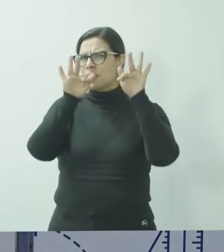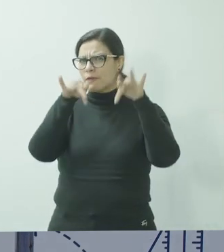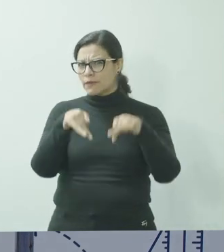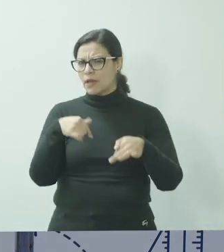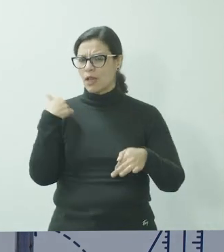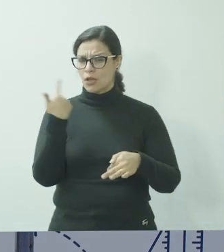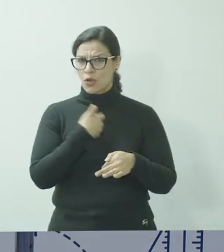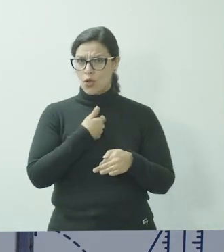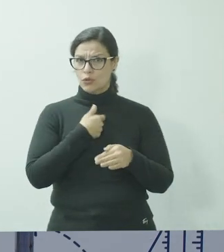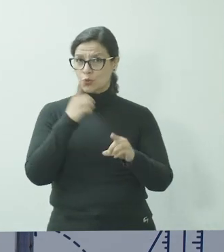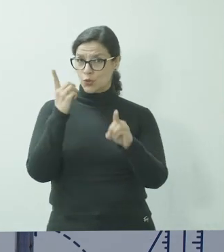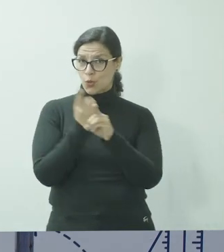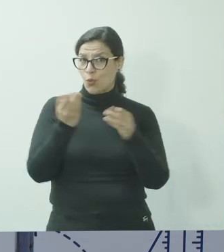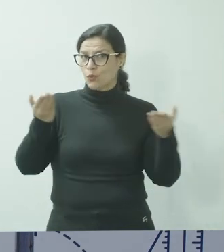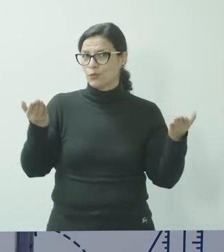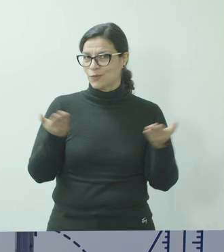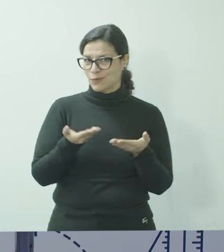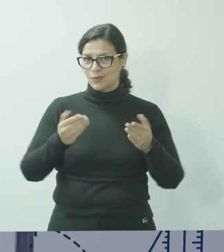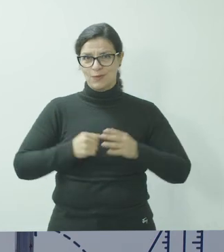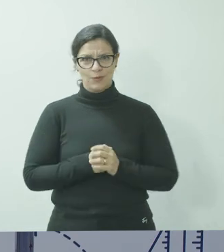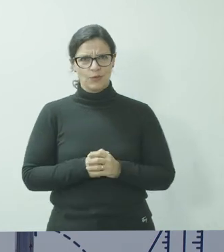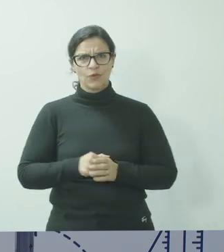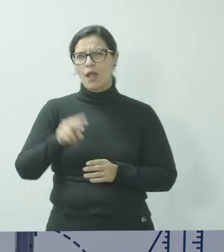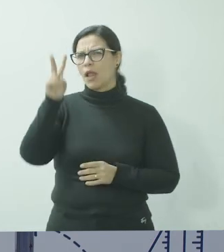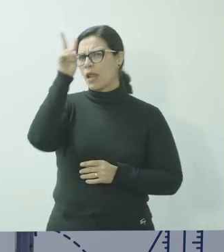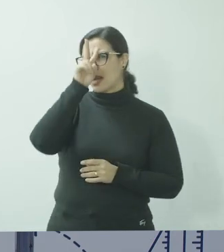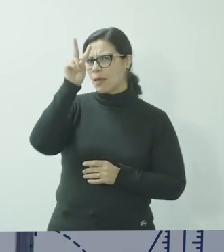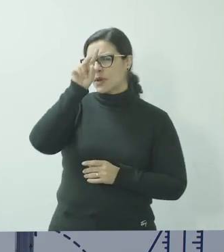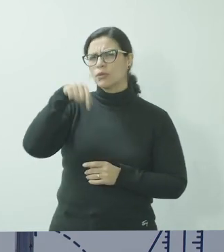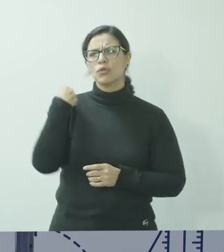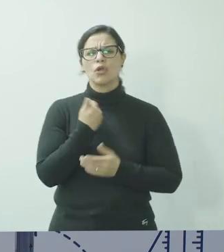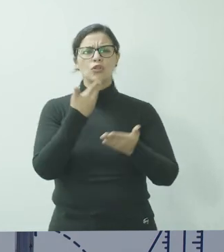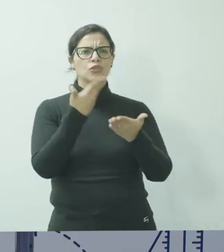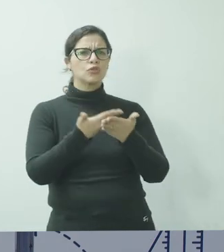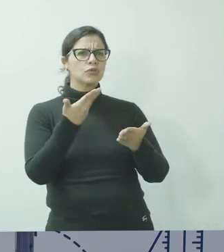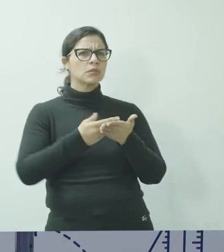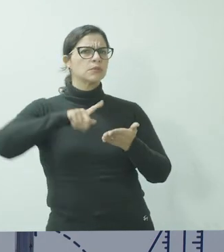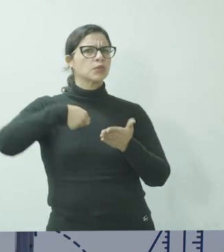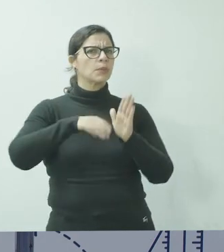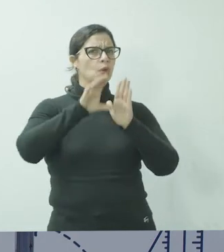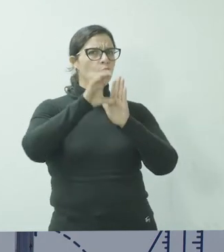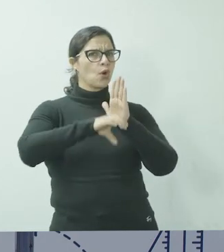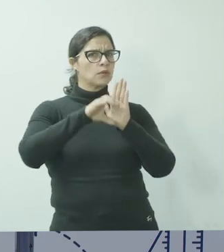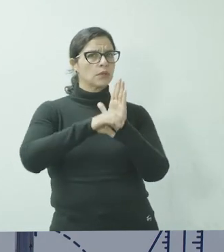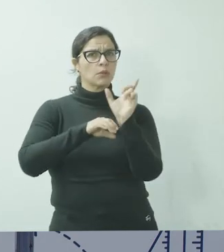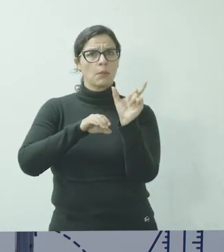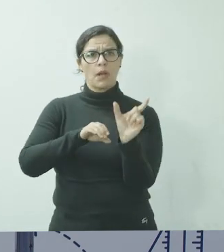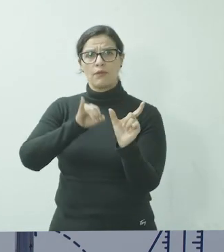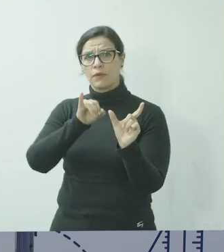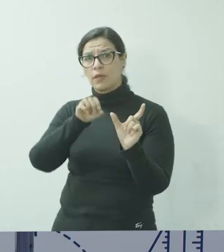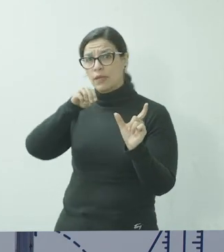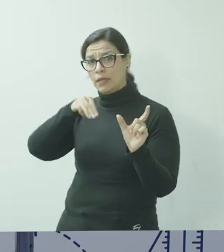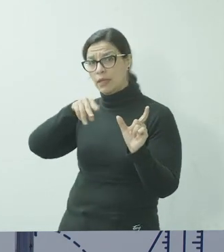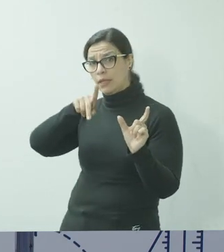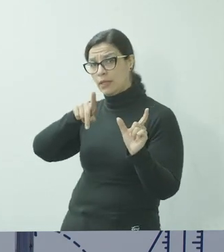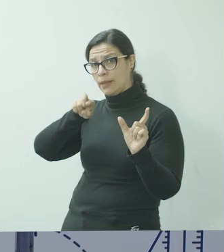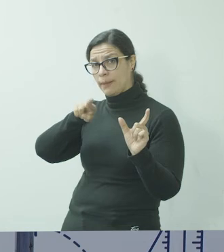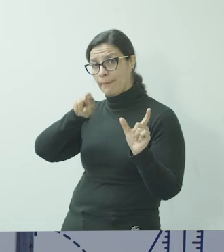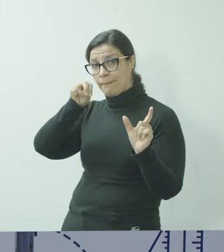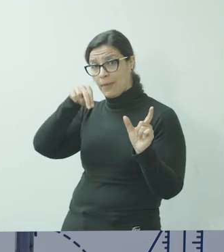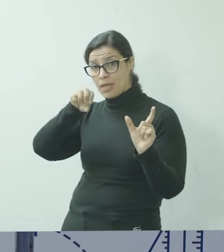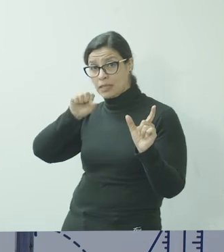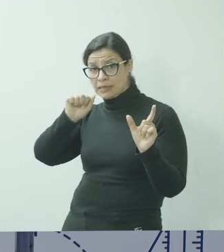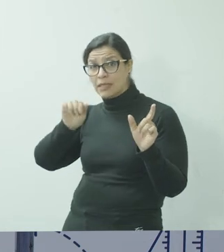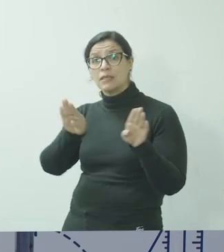finalizar né o nosso encontro de hoje Relembrando que trabalhamos né sobre o conceito de imprensa também